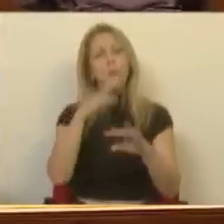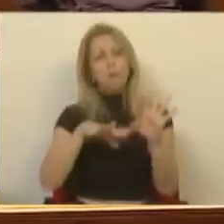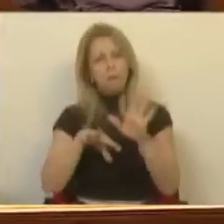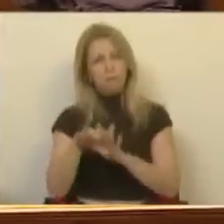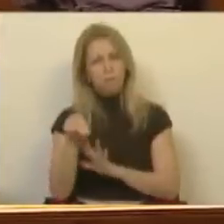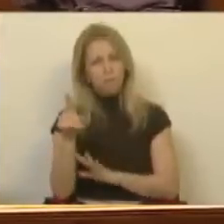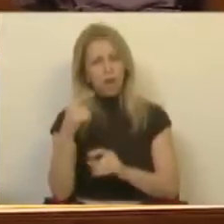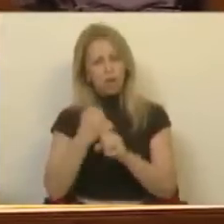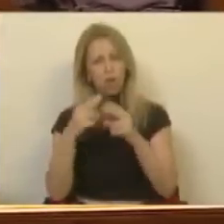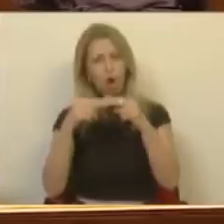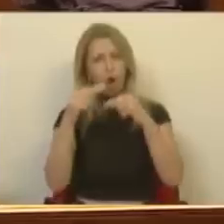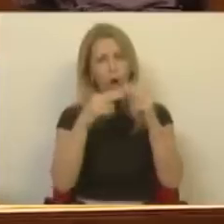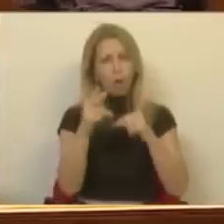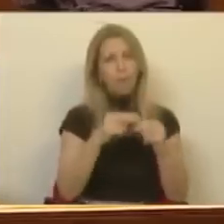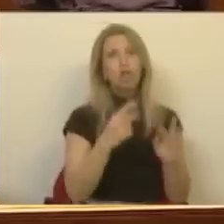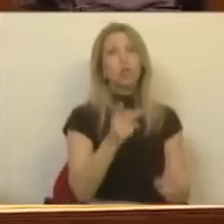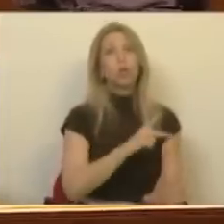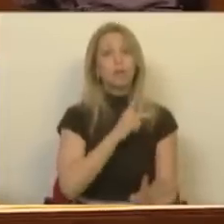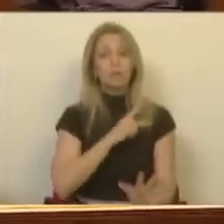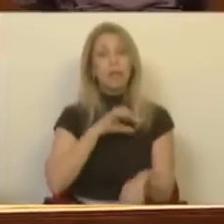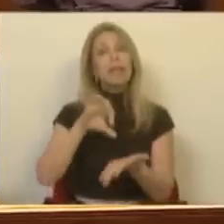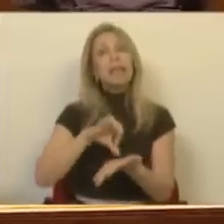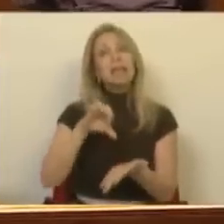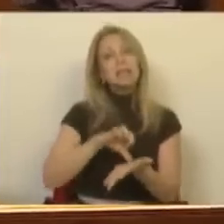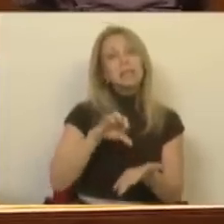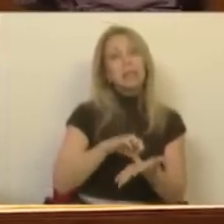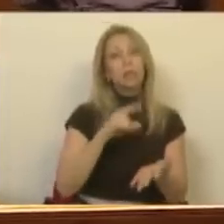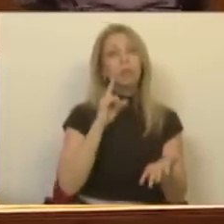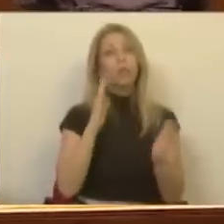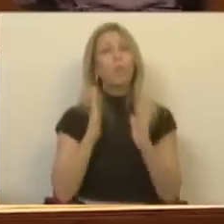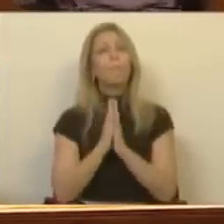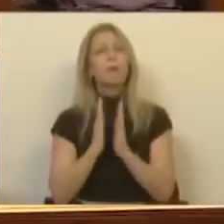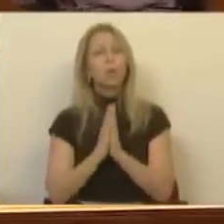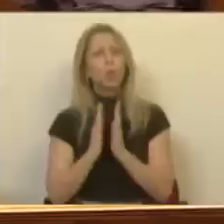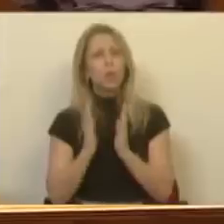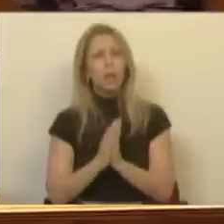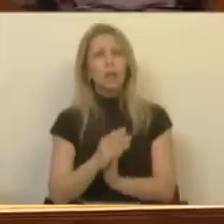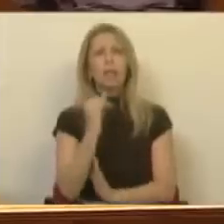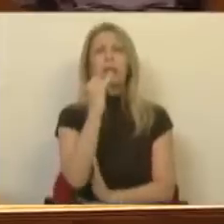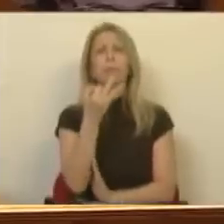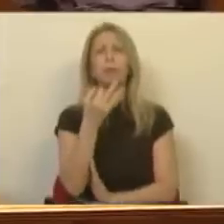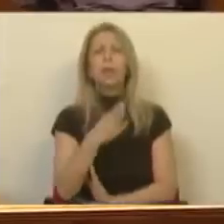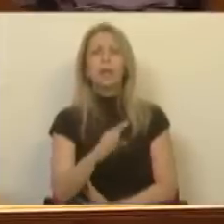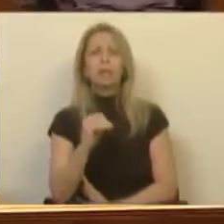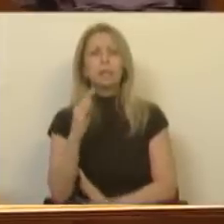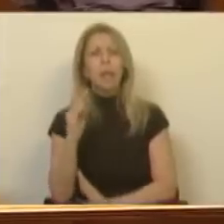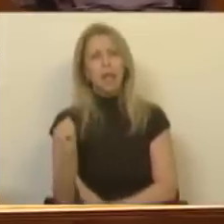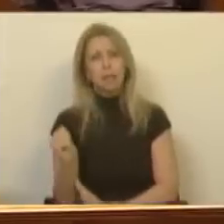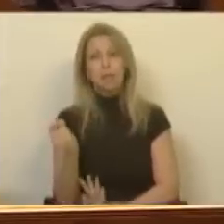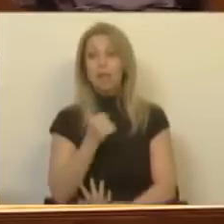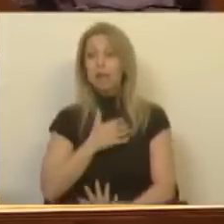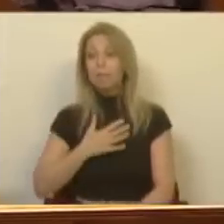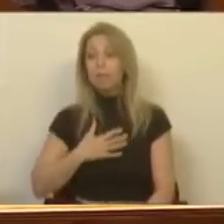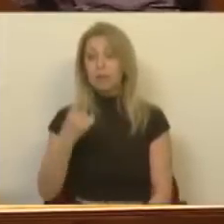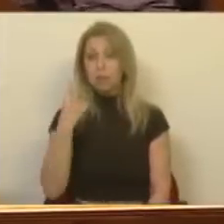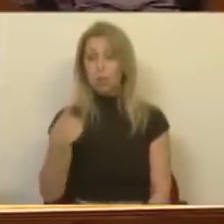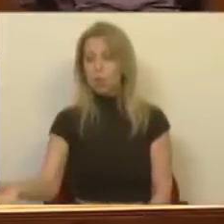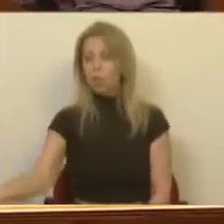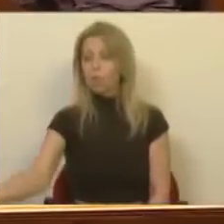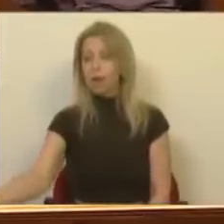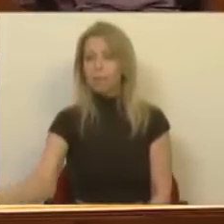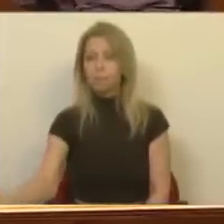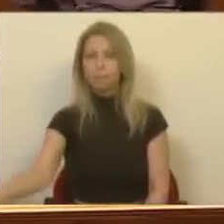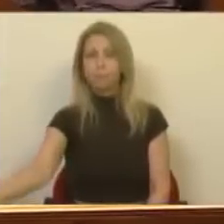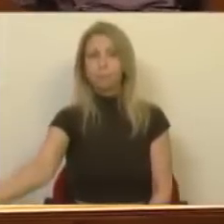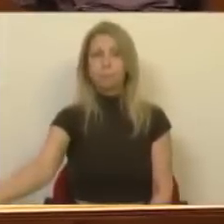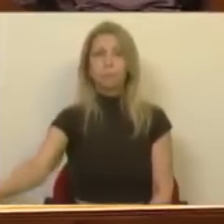universidade social e Paroquial por uma ipss por eh por uma empresa por um